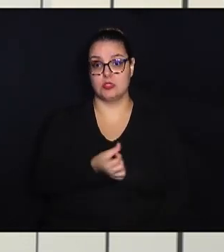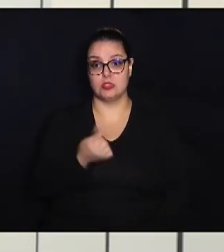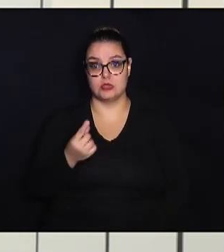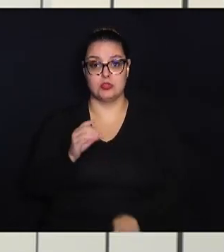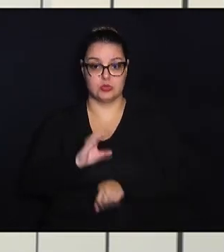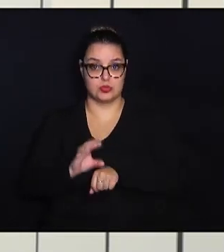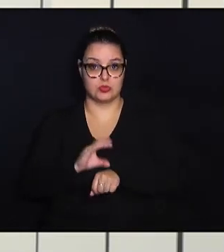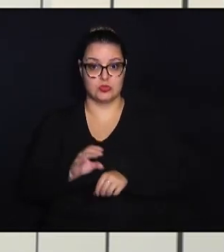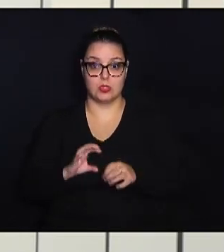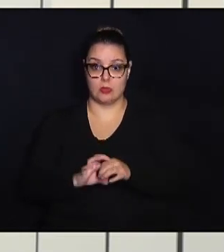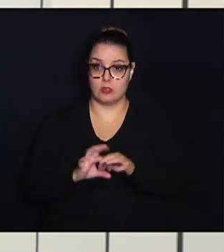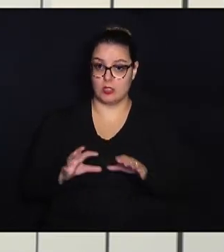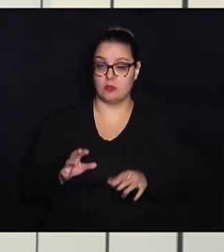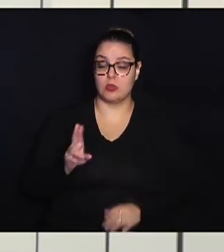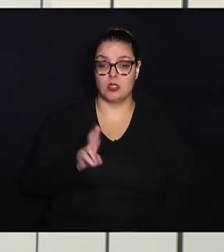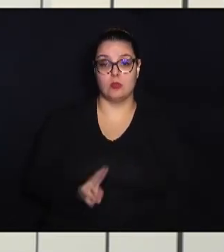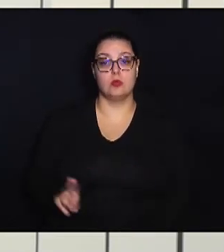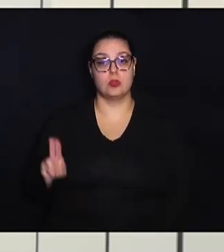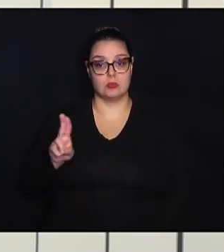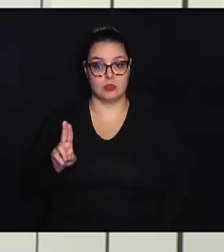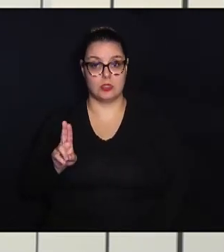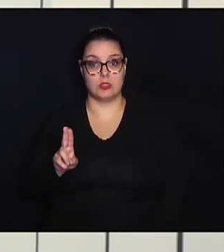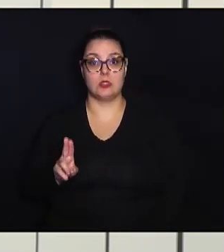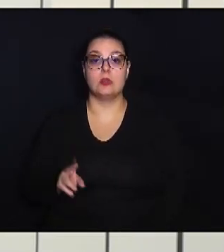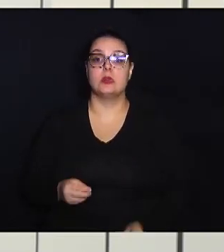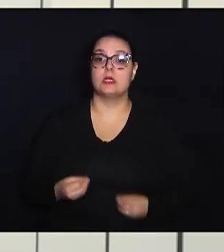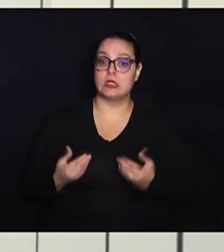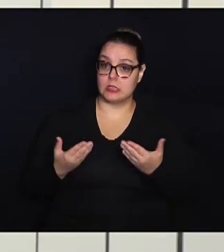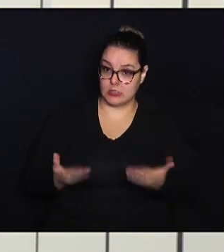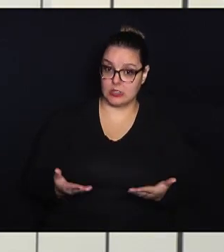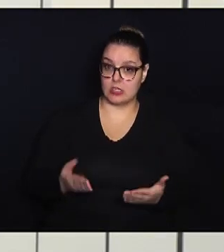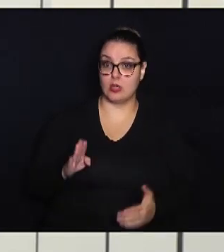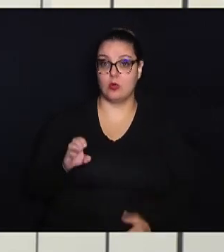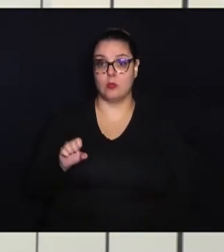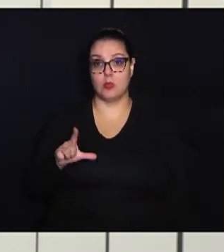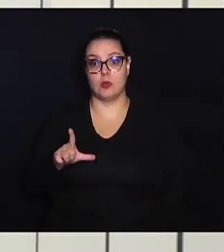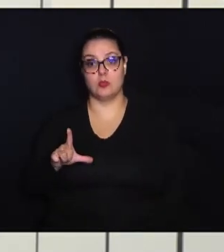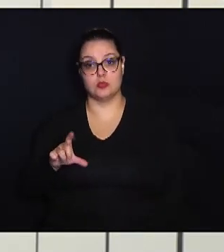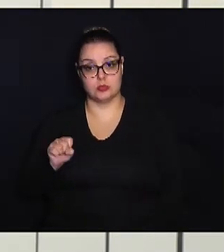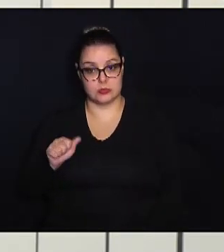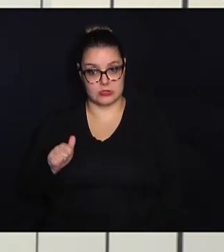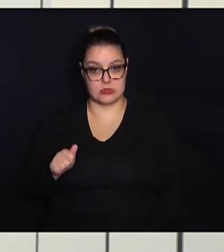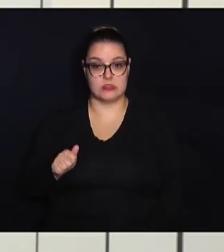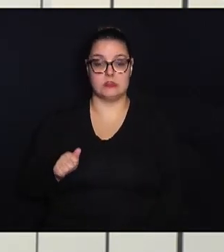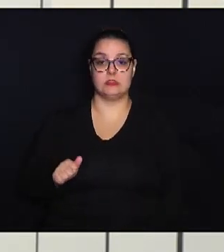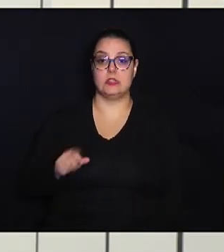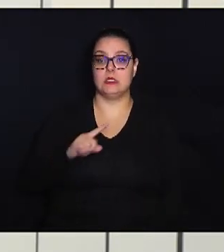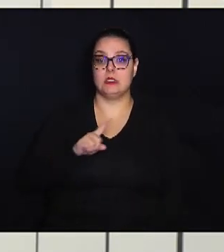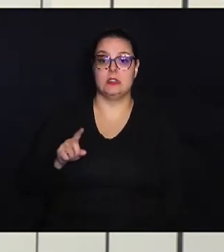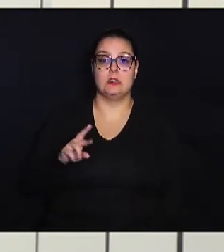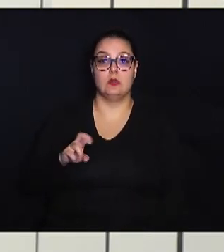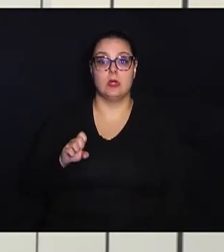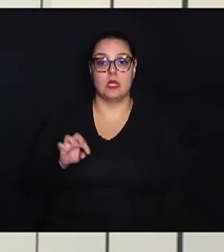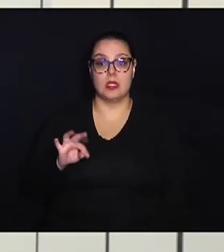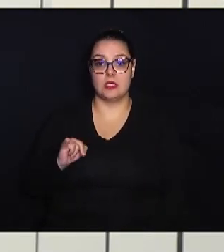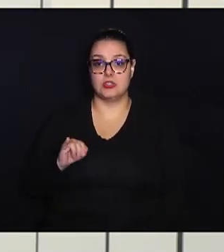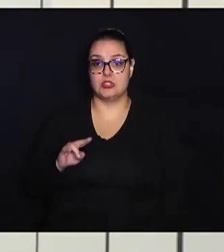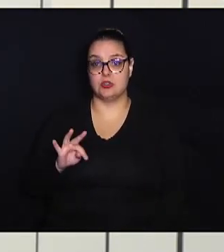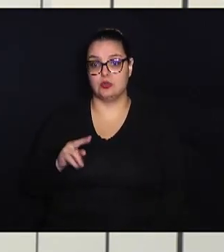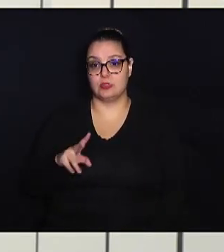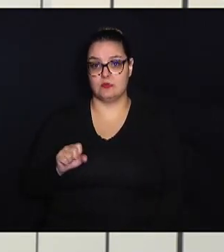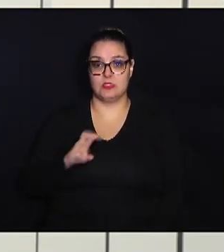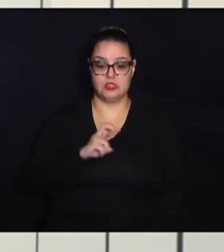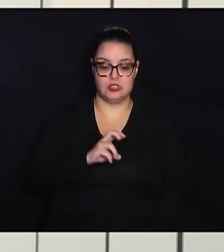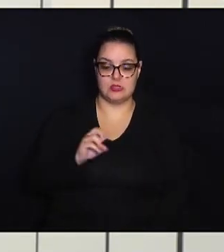oferecidos pela Universidade em que serão oferecidas bolsas de estudo não restituíveis de 50